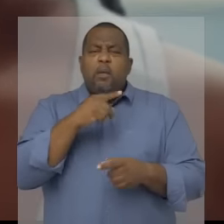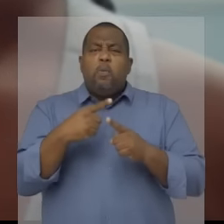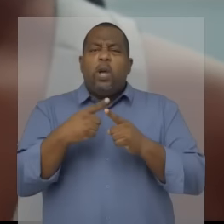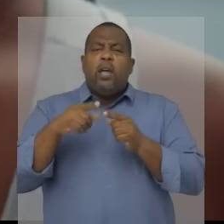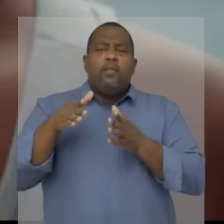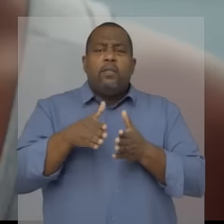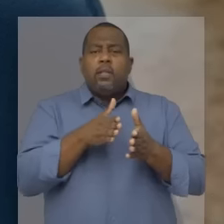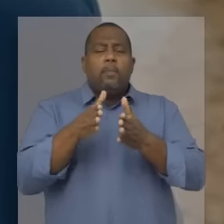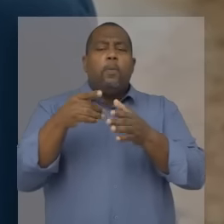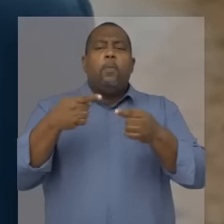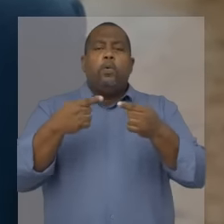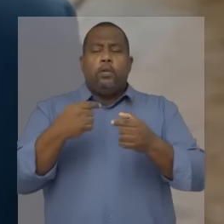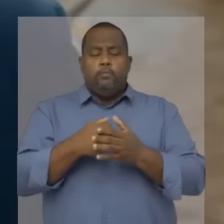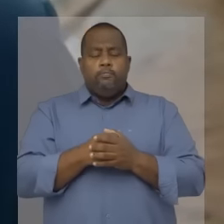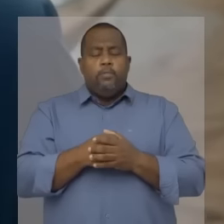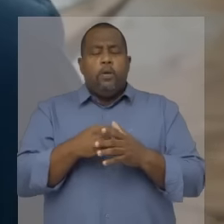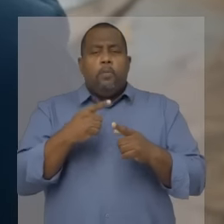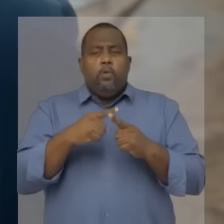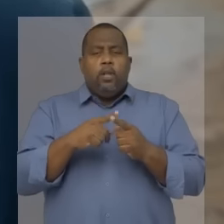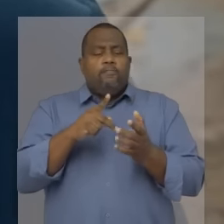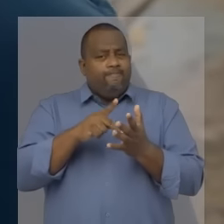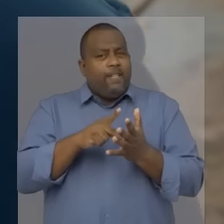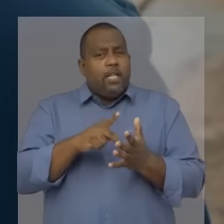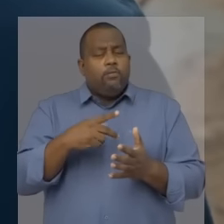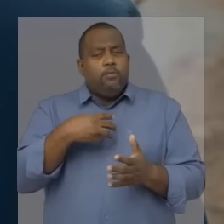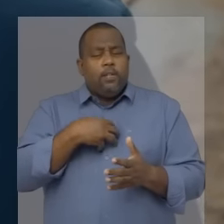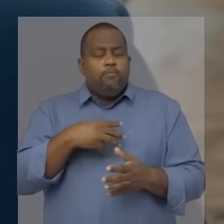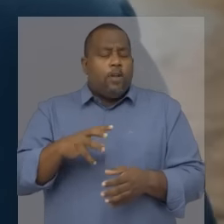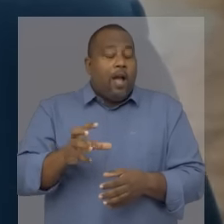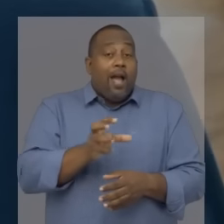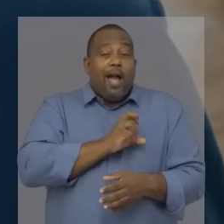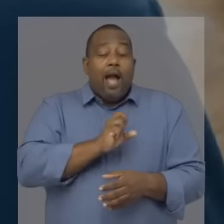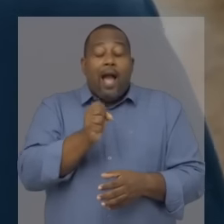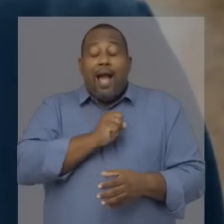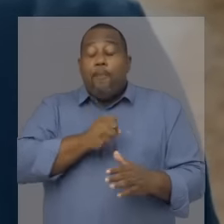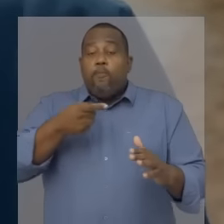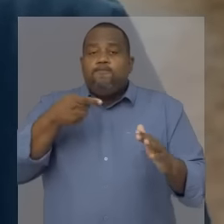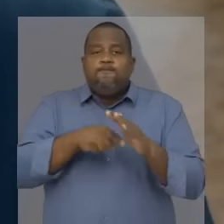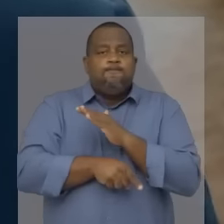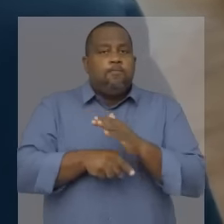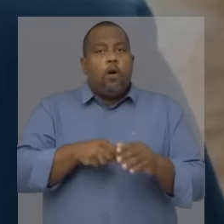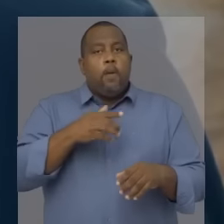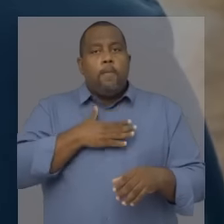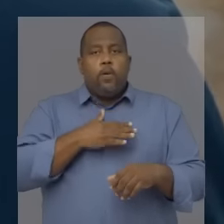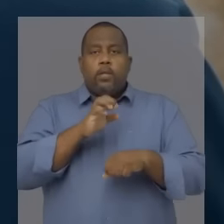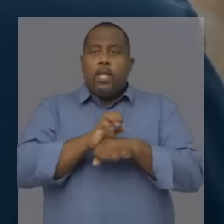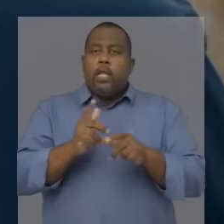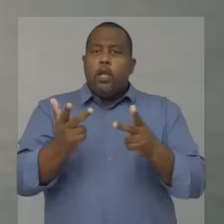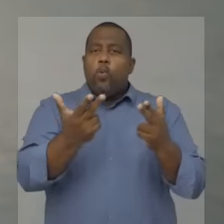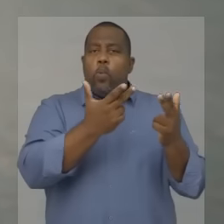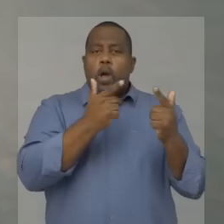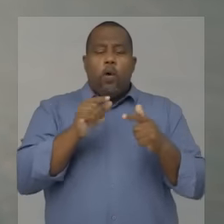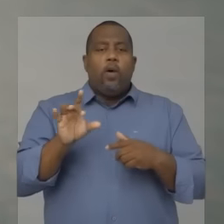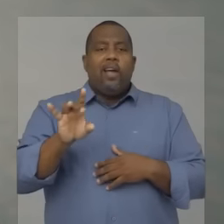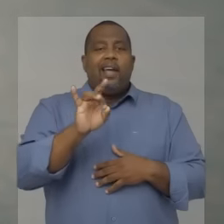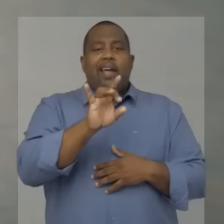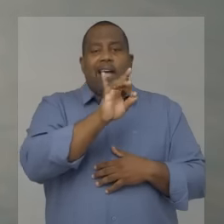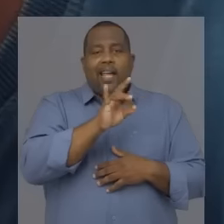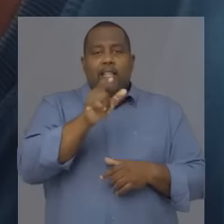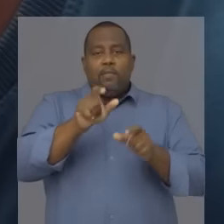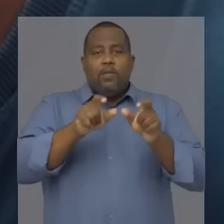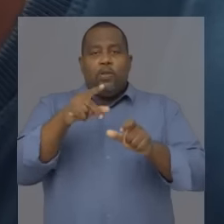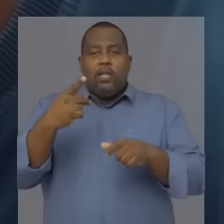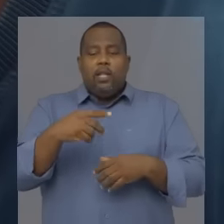nessa caminhada? É porque eu sinto um amor enorme pelo meu estado, assim como cada baiano. É porque eu